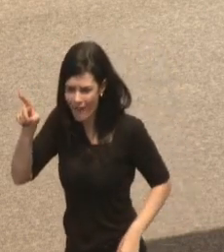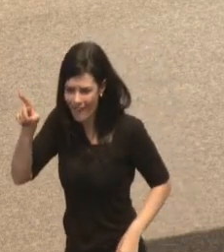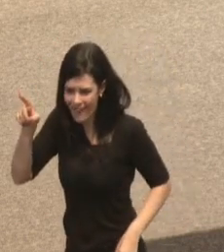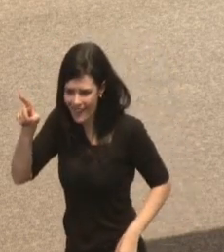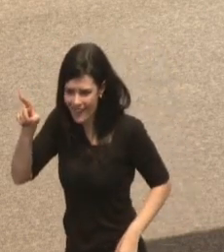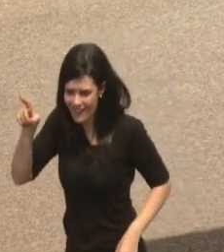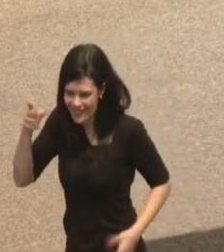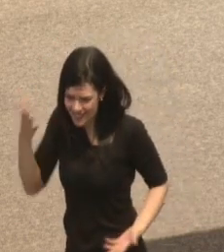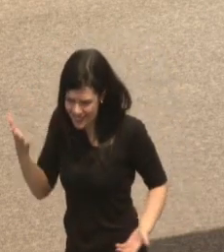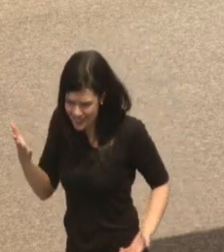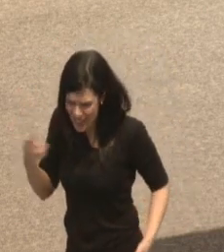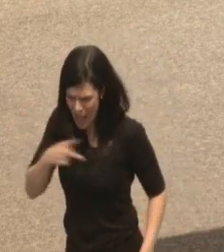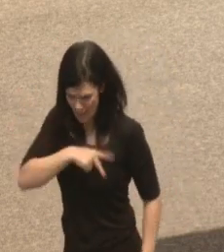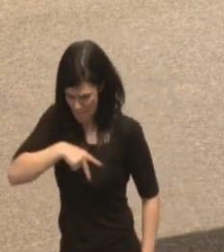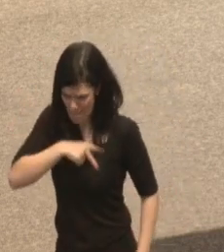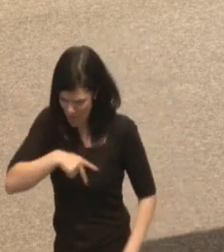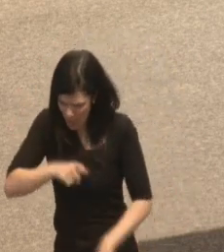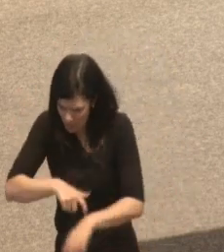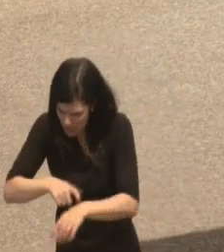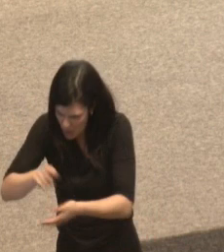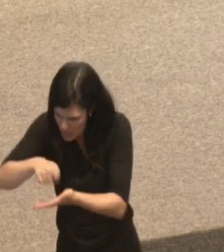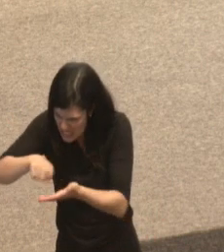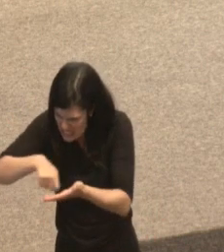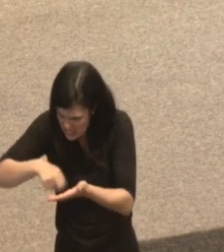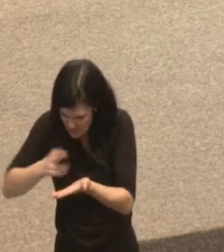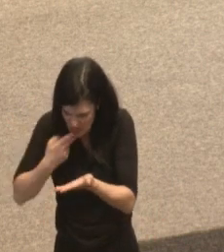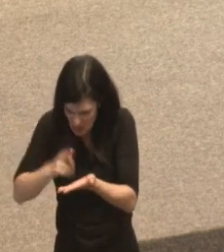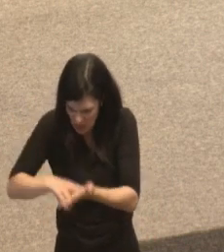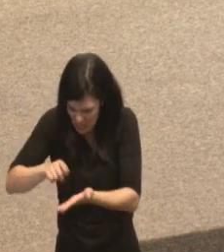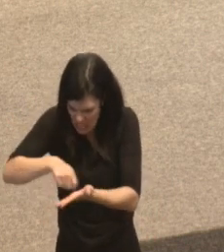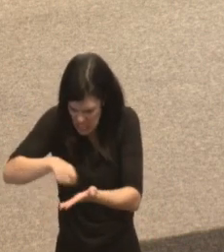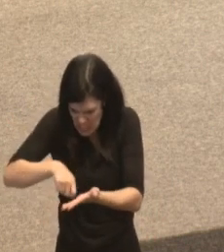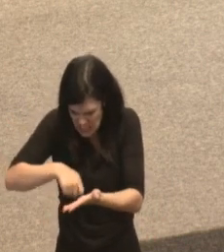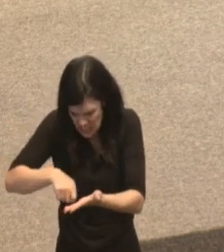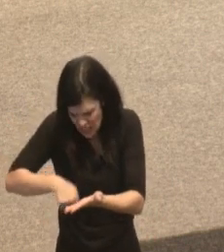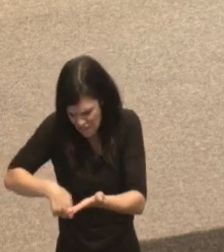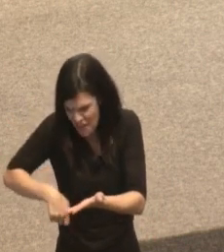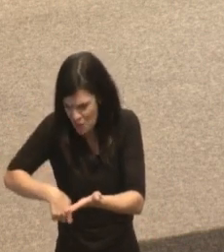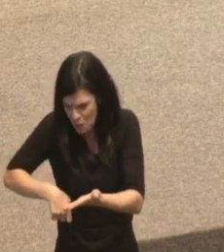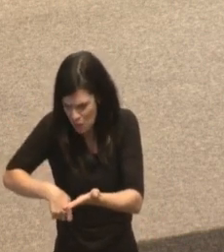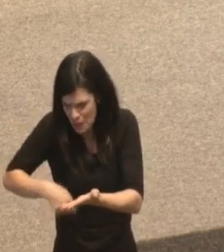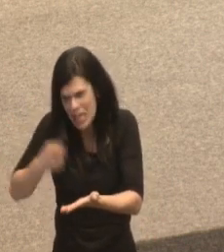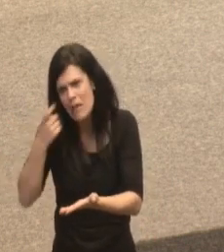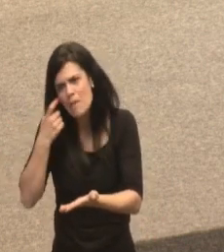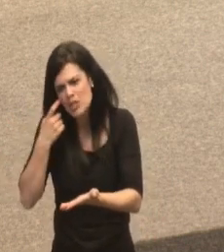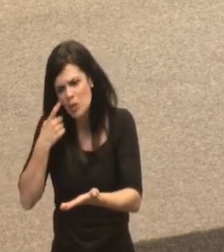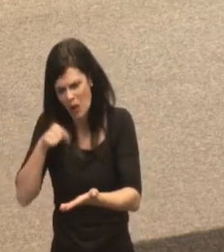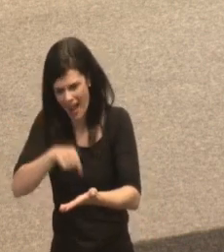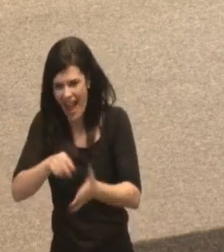Filipenses, tinha em mente o seguinte: eu vou escrever esse texto aqui